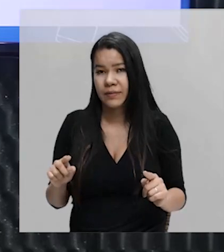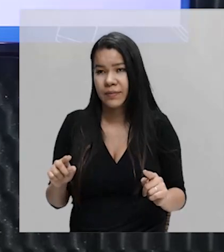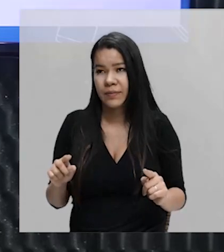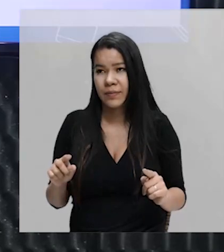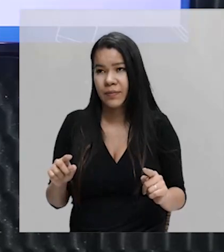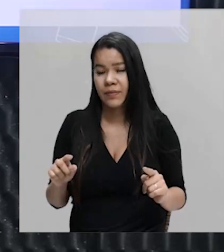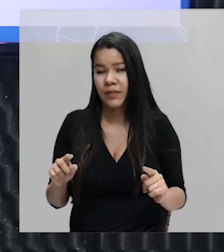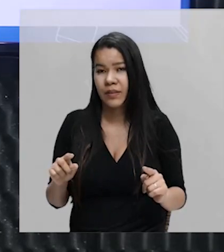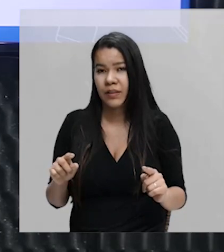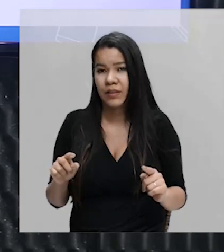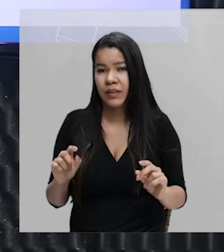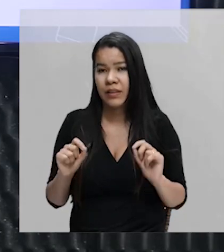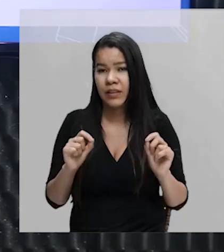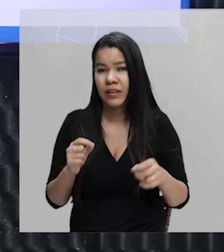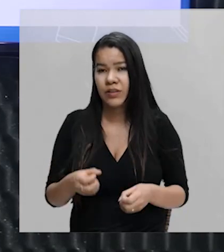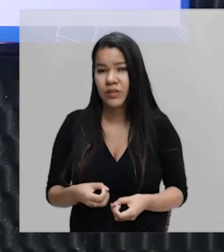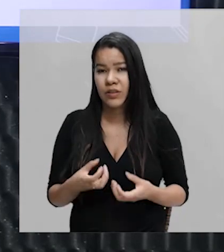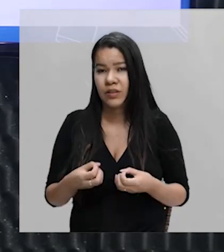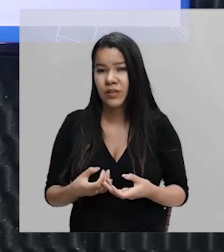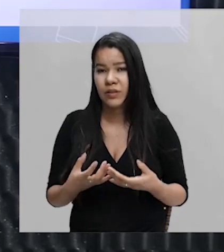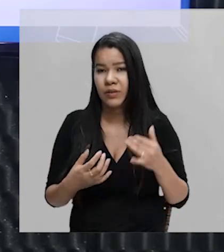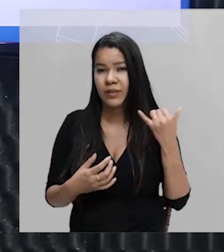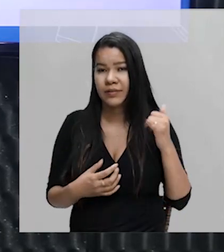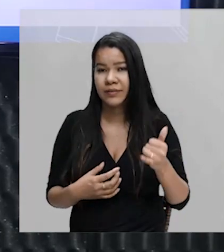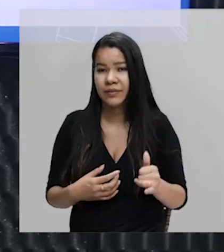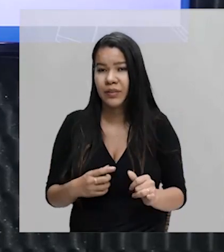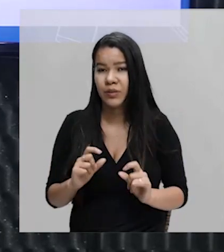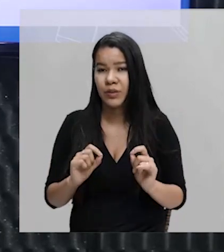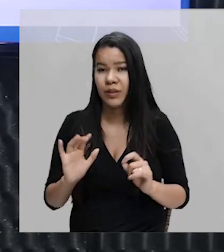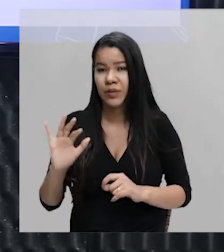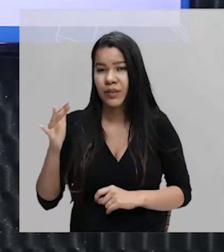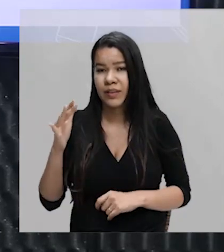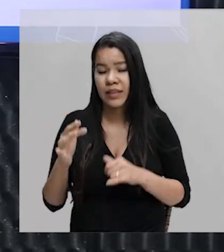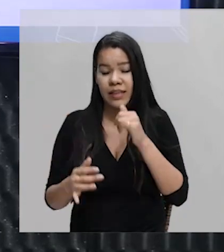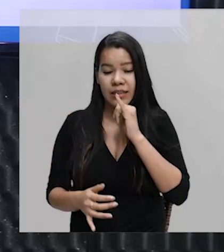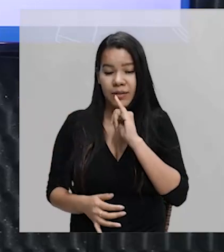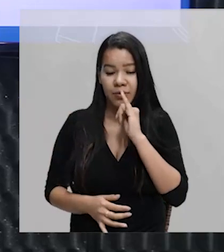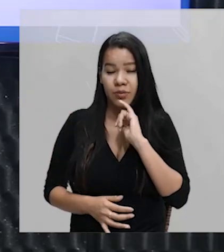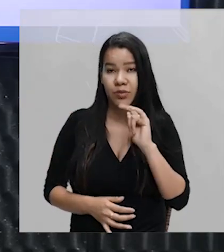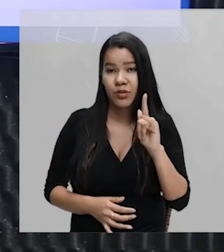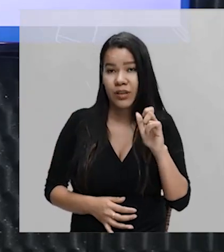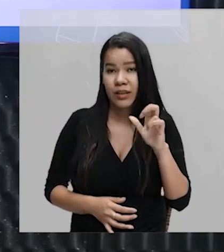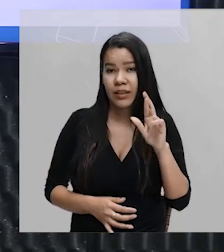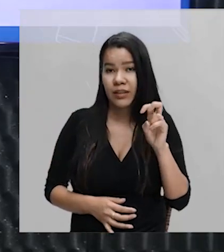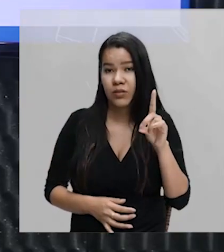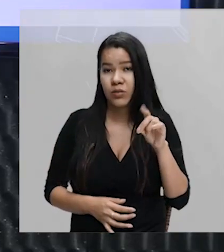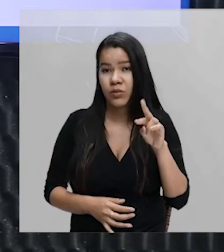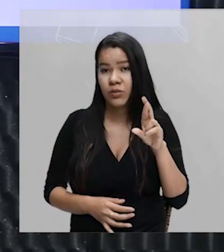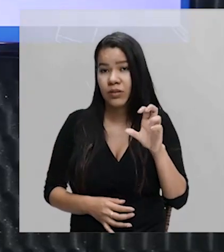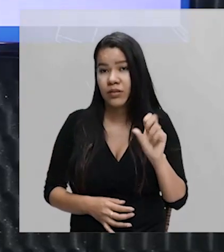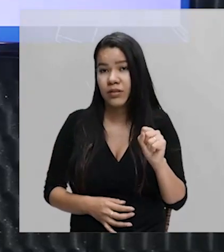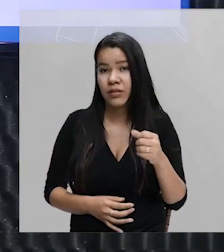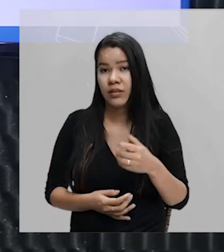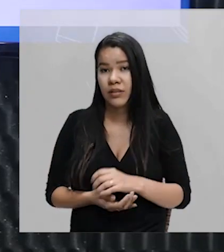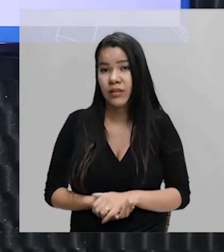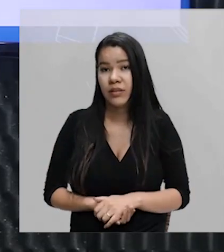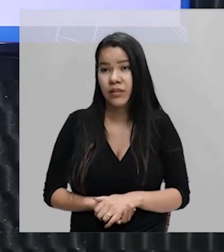desse fluxo magnético é que gera a corrente elétrica induzida. É o que acontece nos geradores, certo? Um gerador,